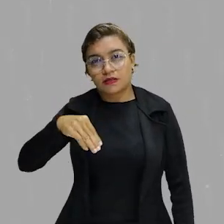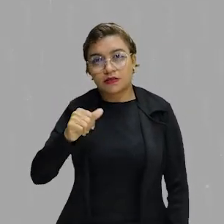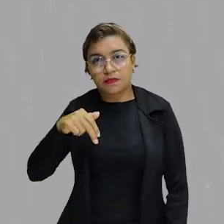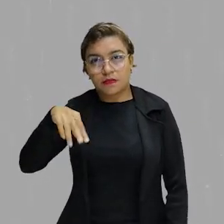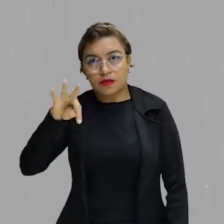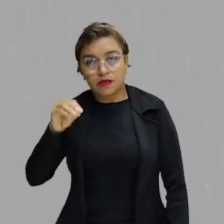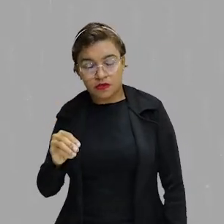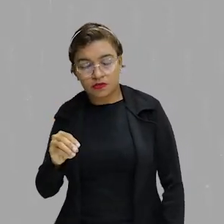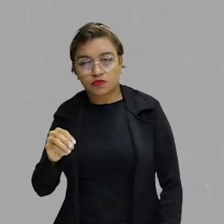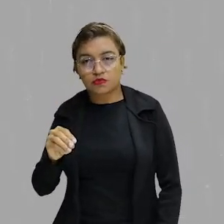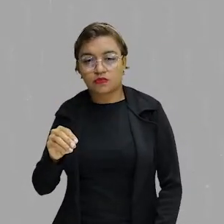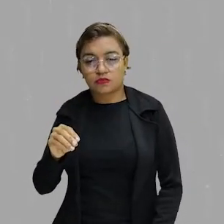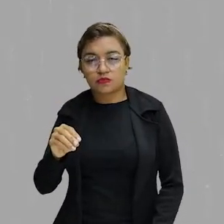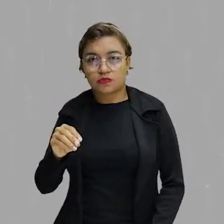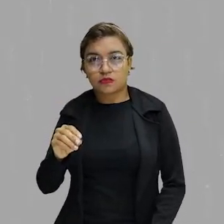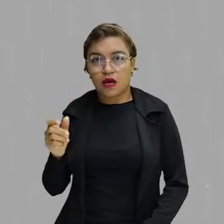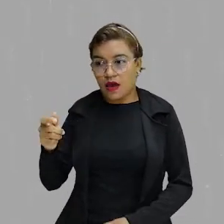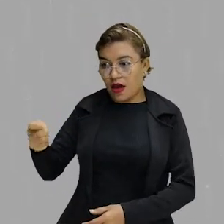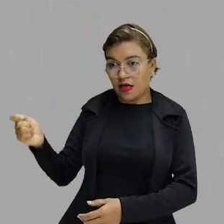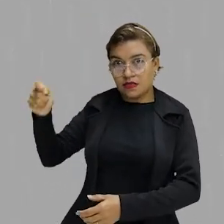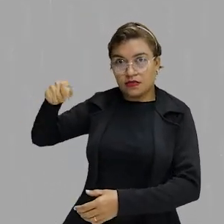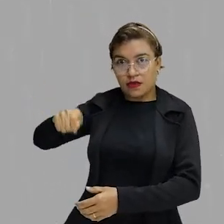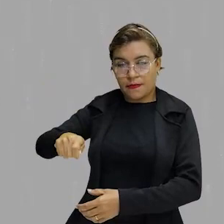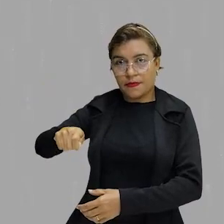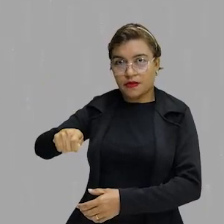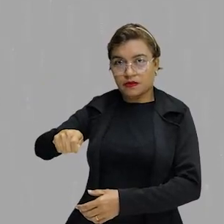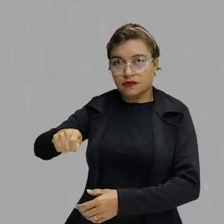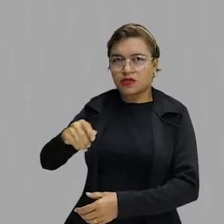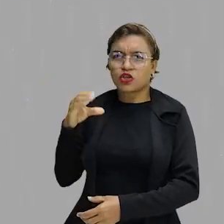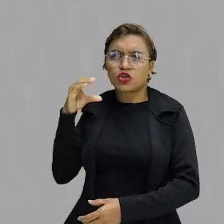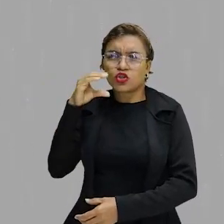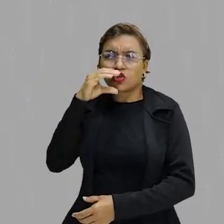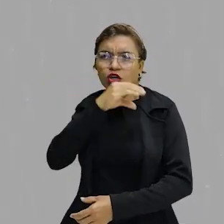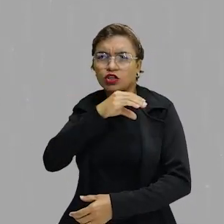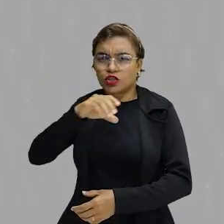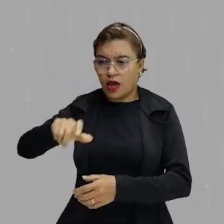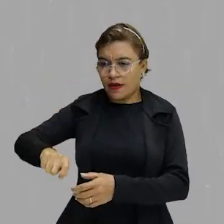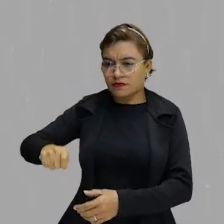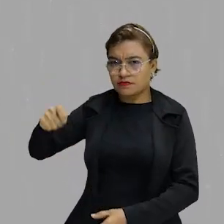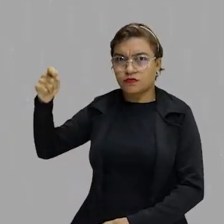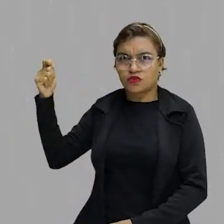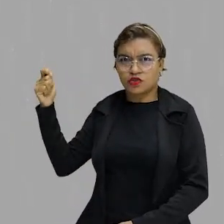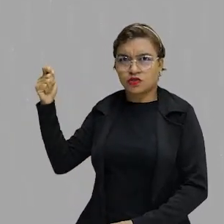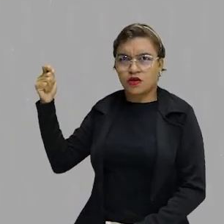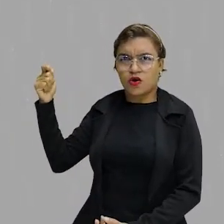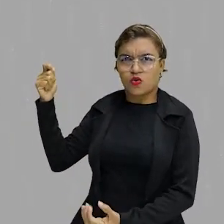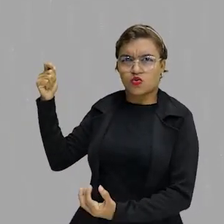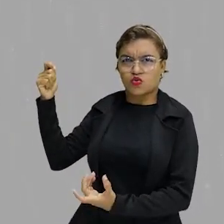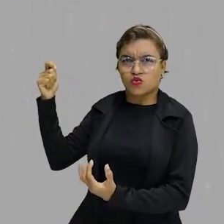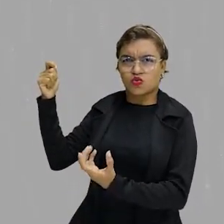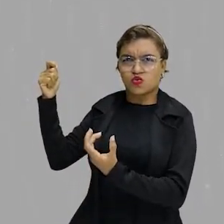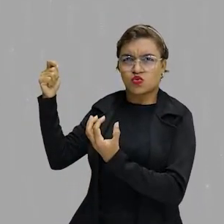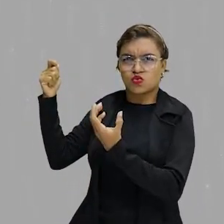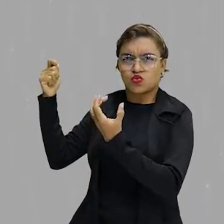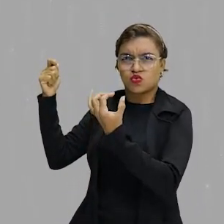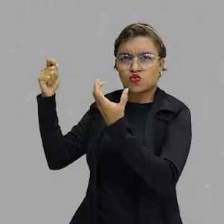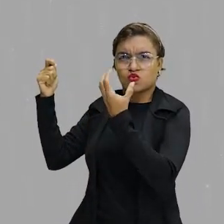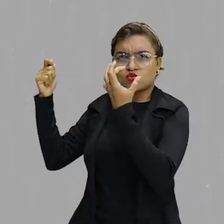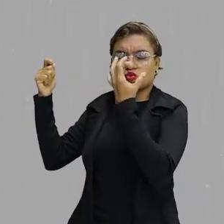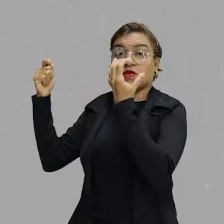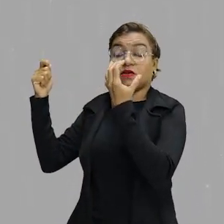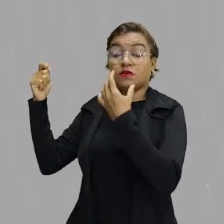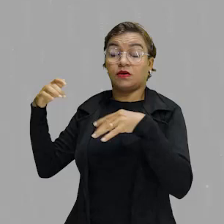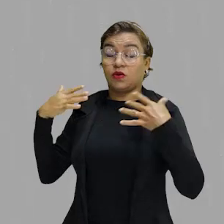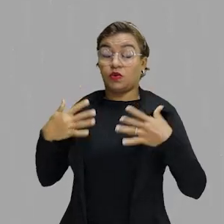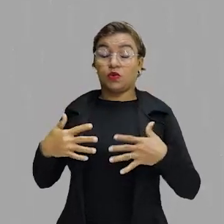panela, né, que seria a crosta. Imagina, tá ali bem quente, imagina quando tu tira a tampa de uma vez só, o que acontece? Aquele vapor de água